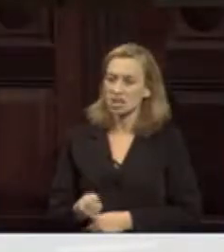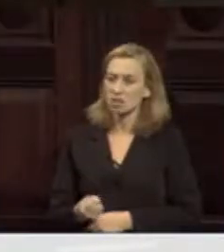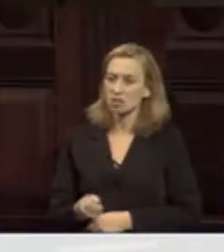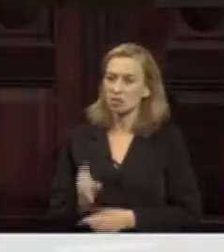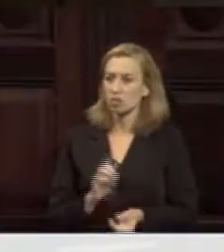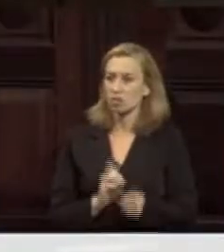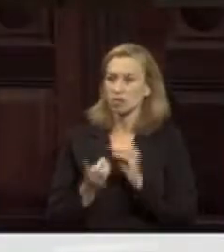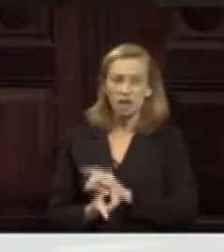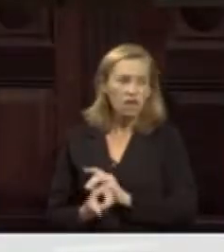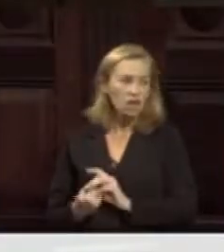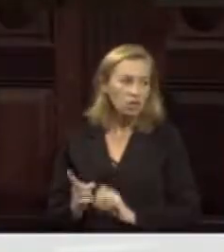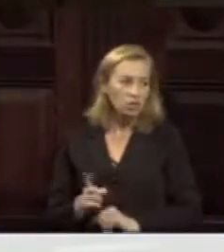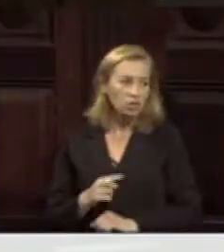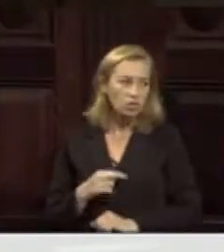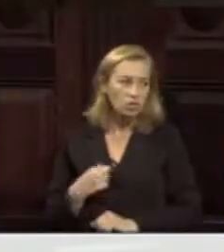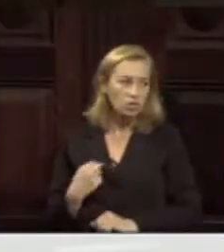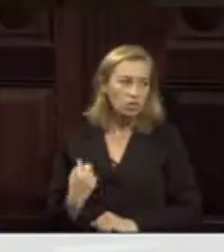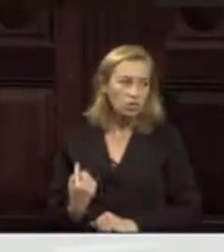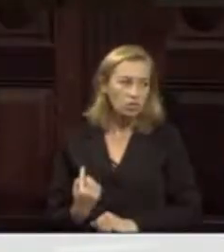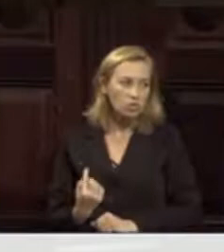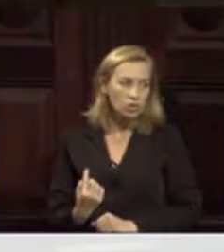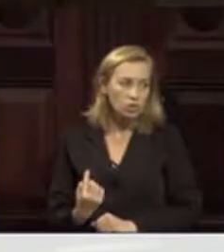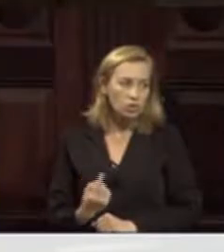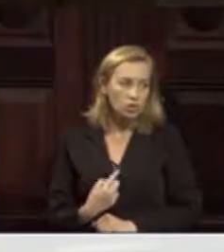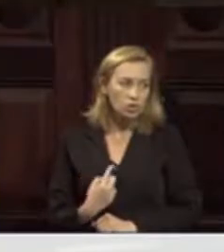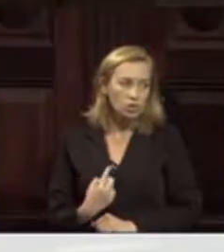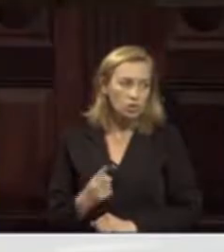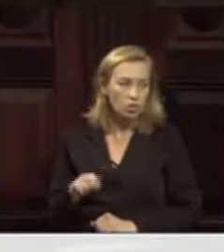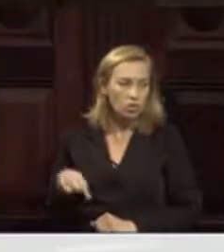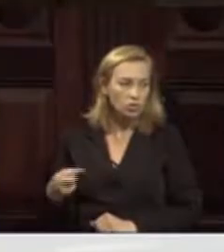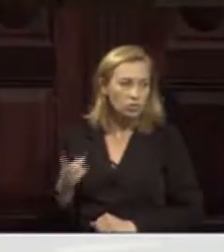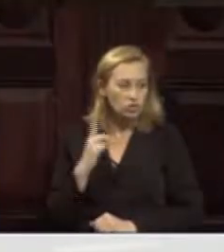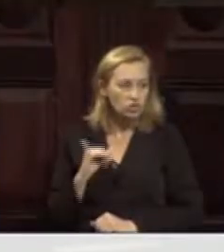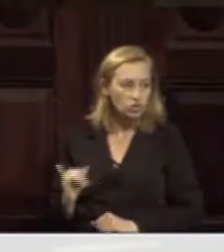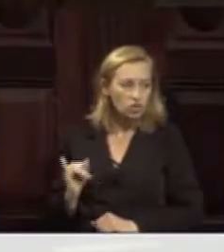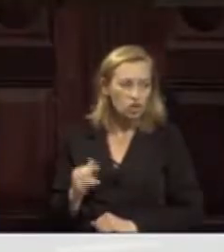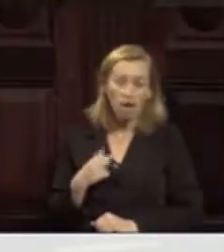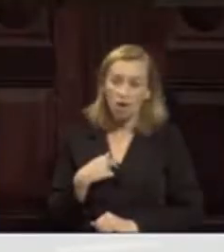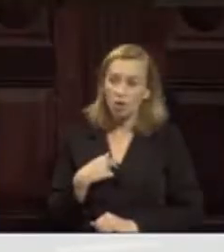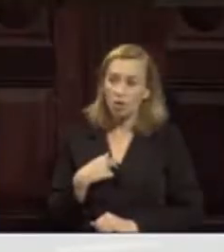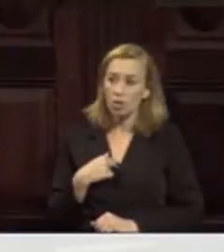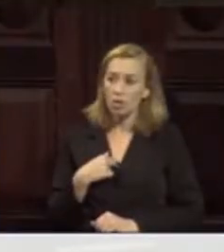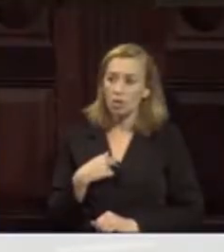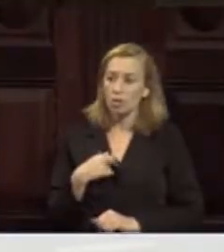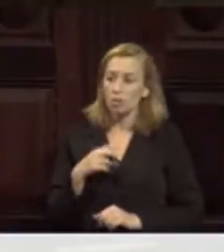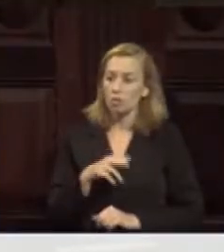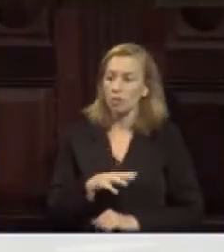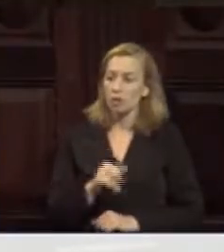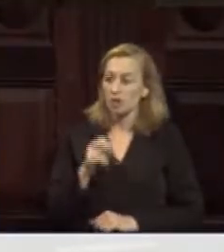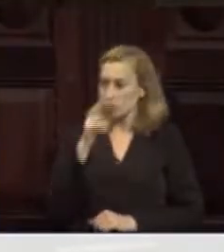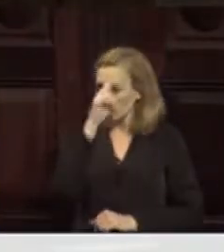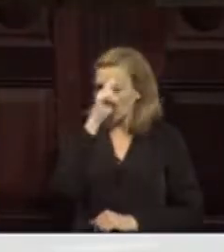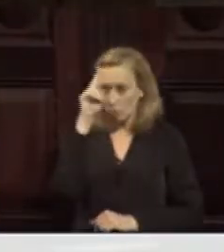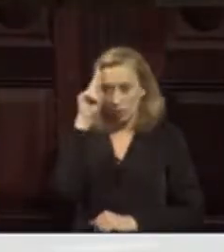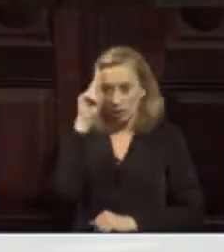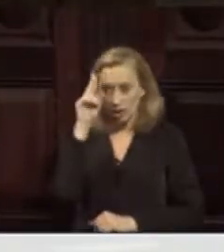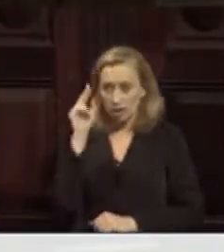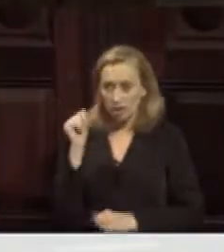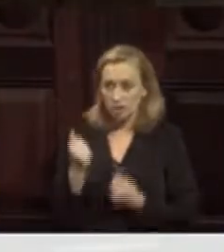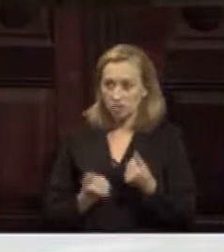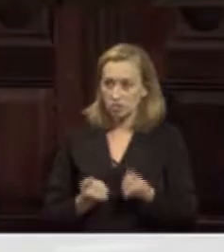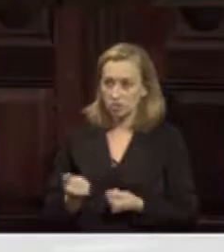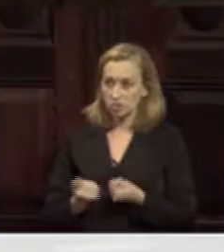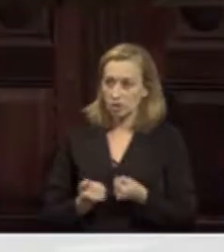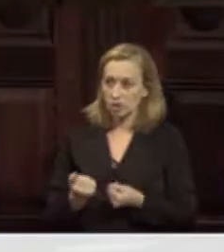contrário. Curiosamente, outro dia, peguei um Uber, e uma pessoa que dirigia o Uber tinha uma